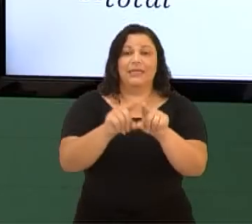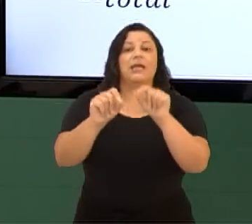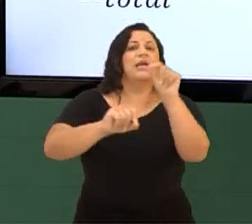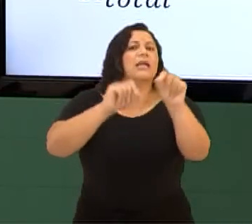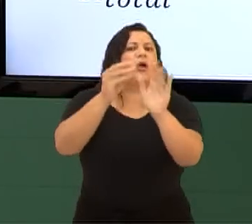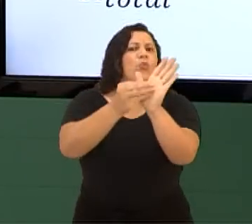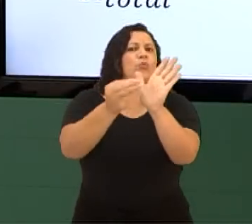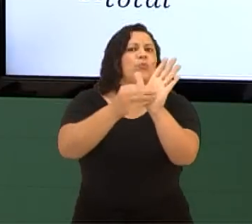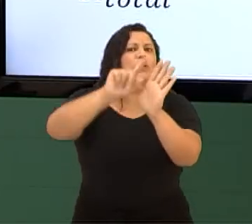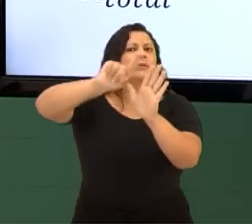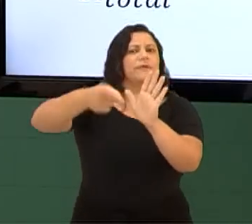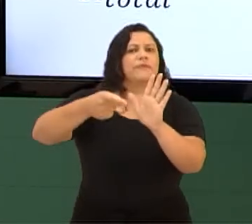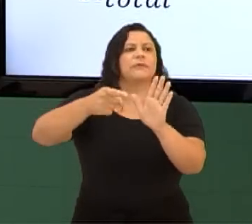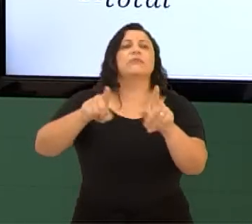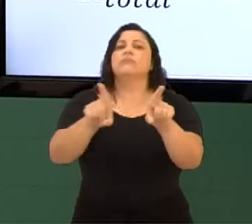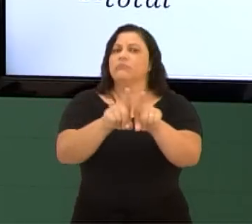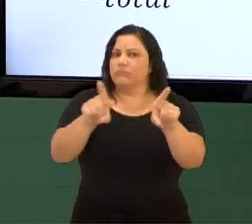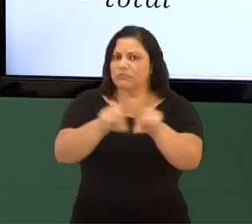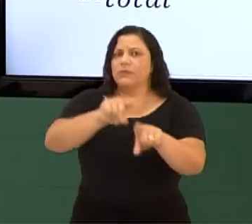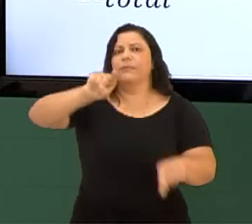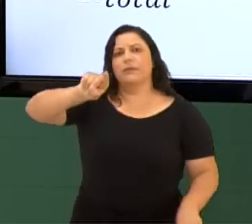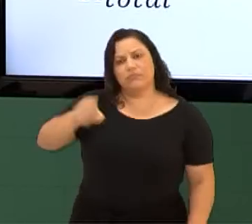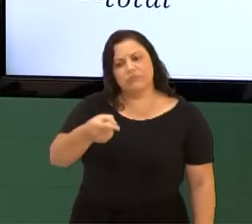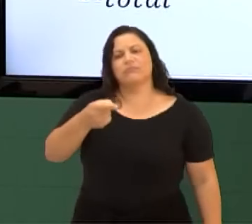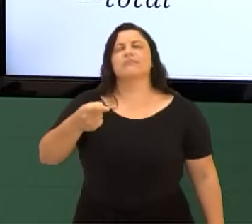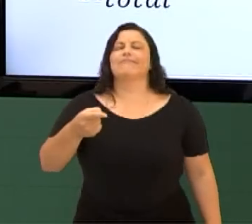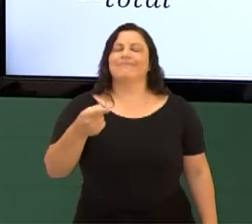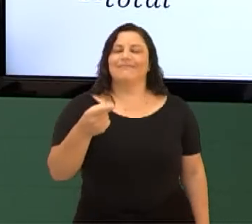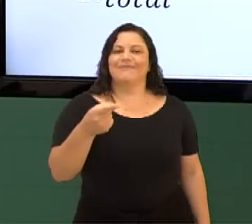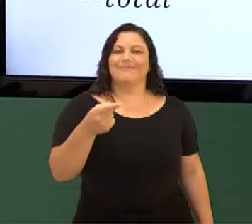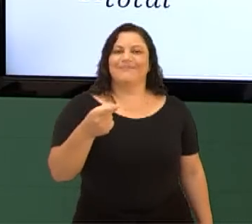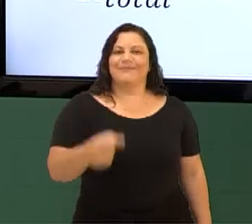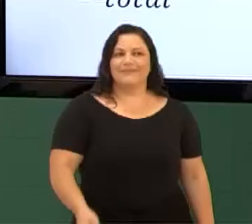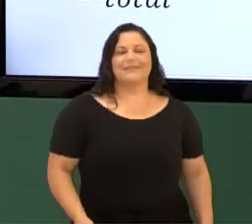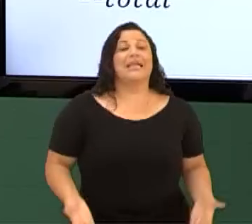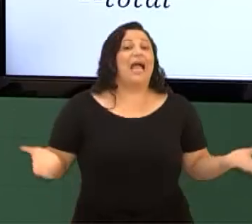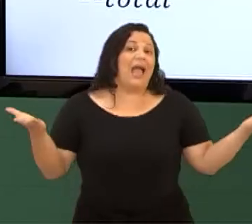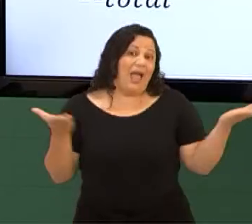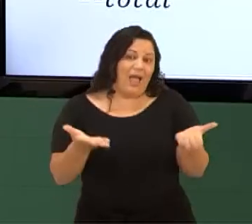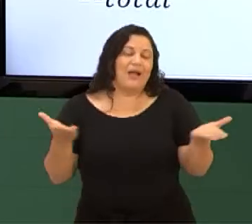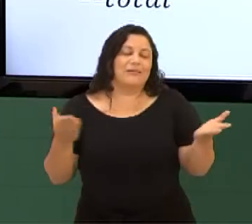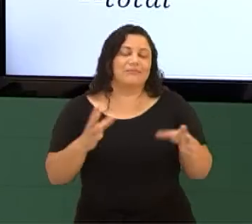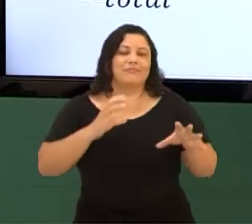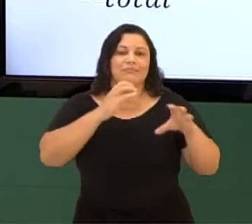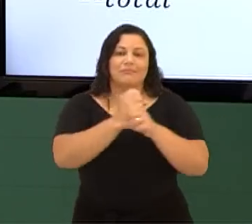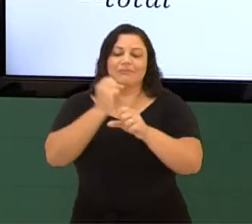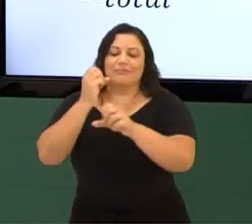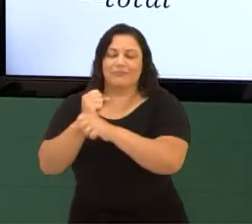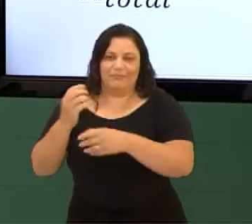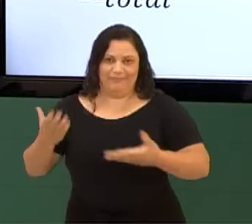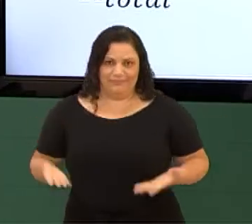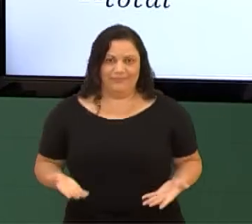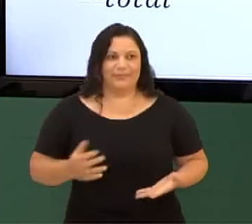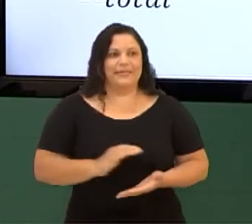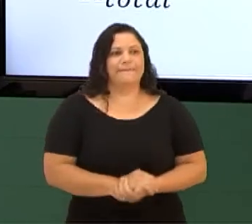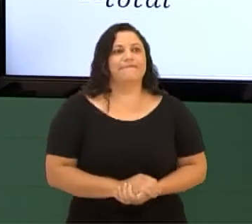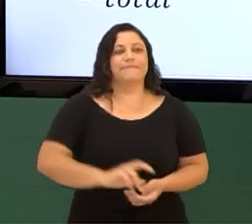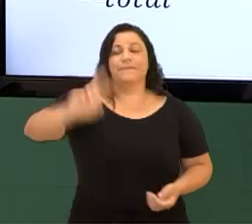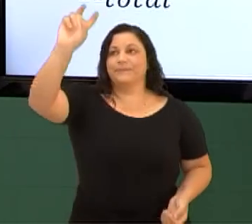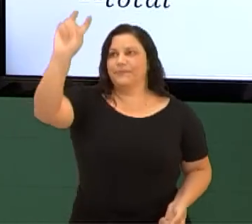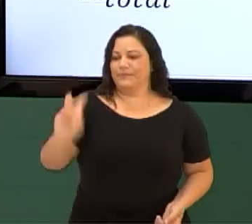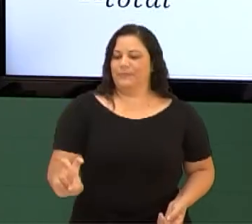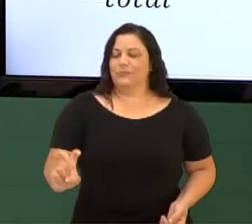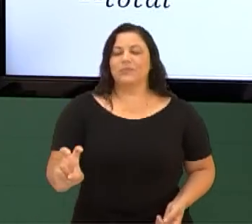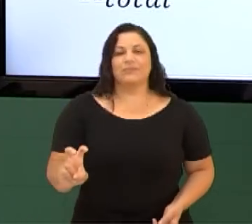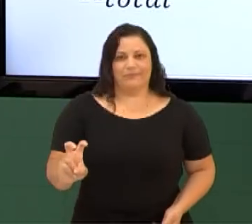aonde falta vírgula também completa com uma vírgula. E agora a gente faz a soma. 5 mais